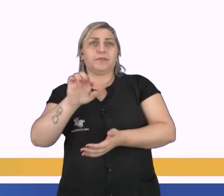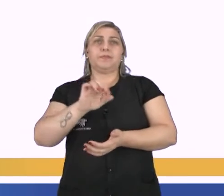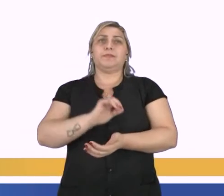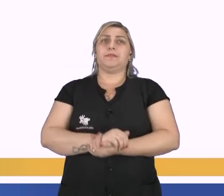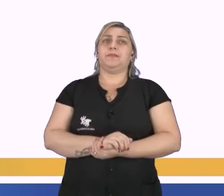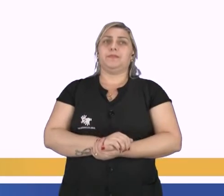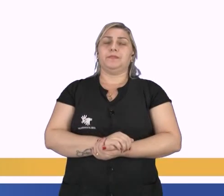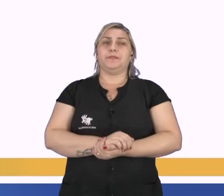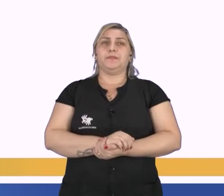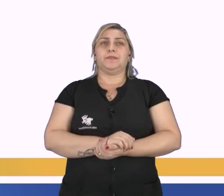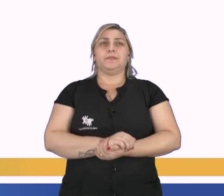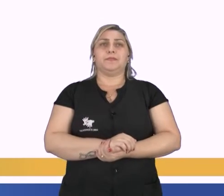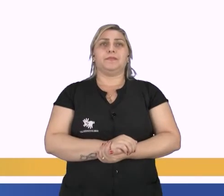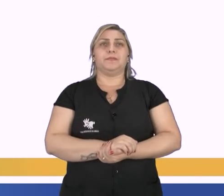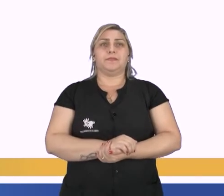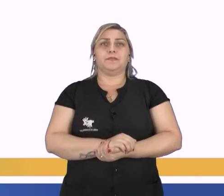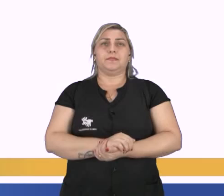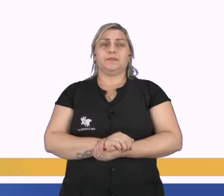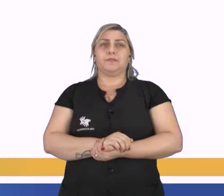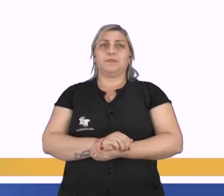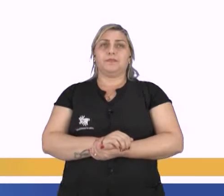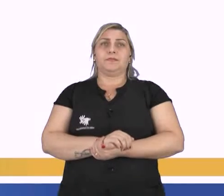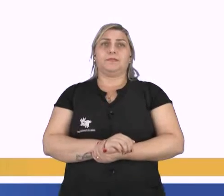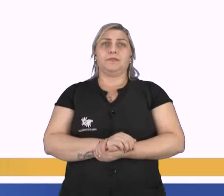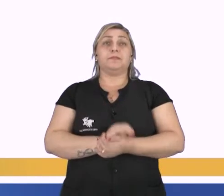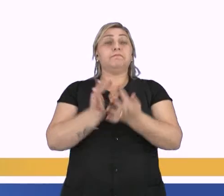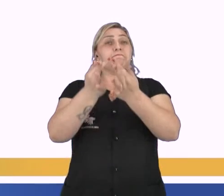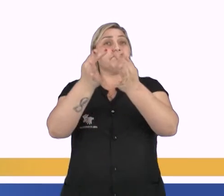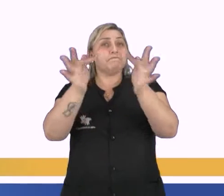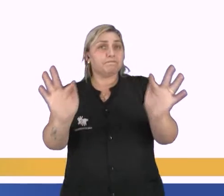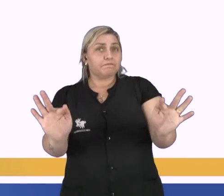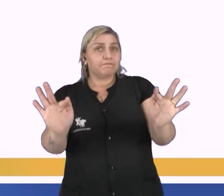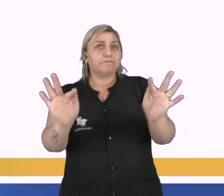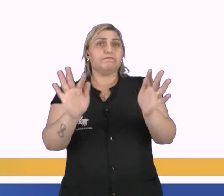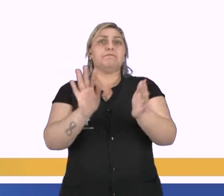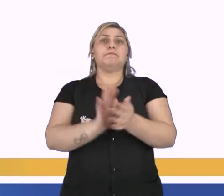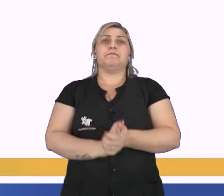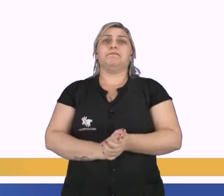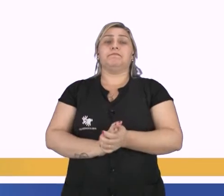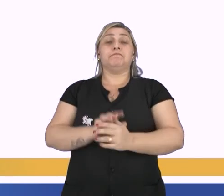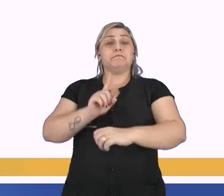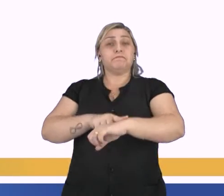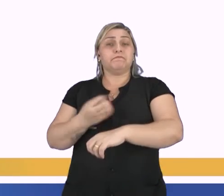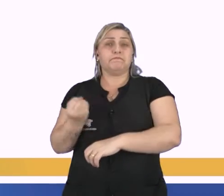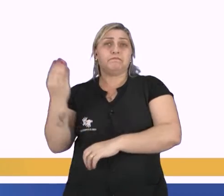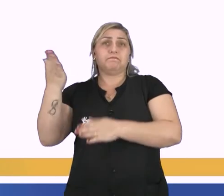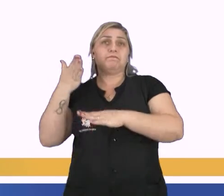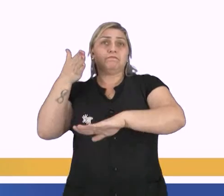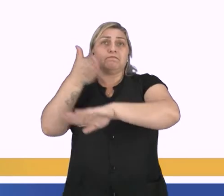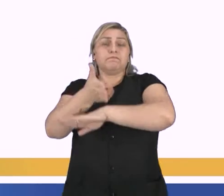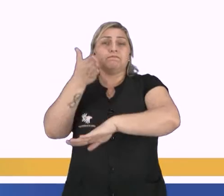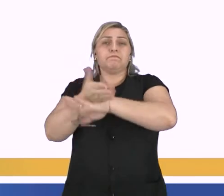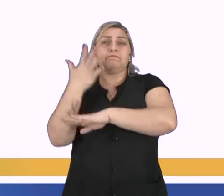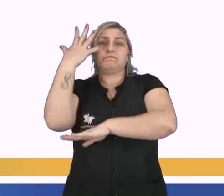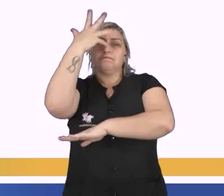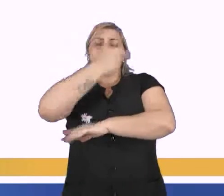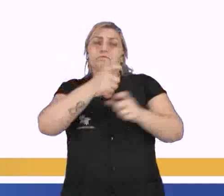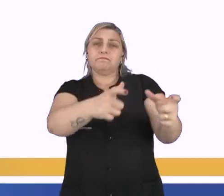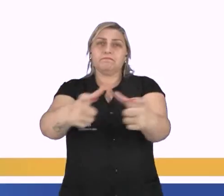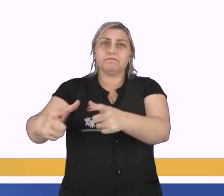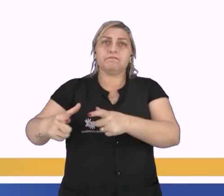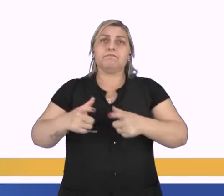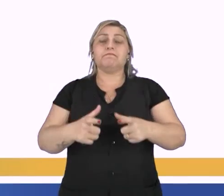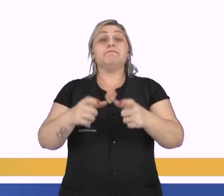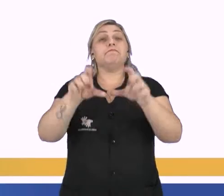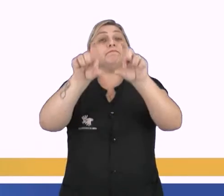fica a seu critério, tá? E agora, José? É uma frase. Durante a viagem, visitamos lindos